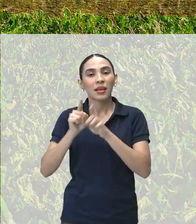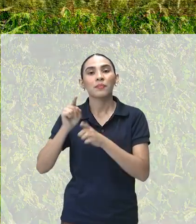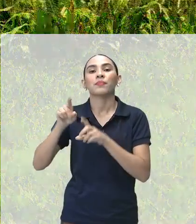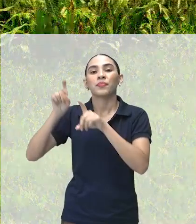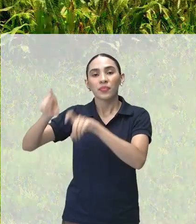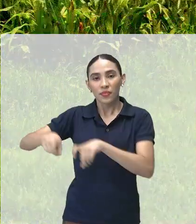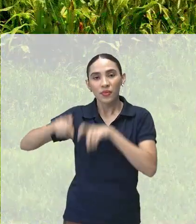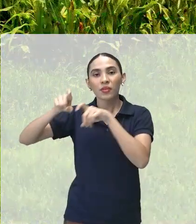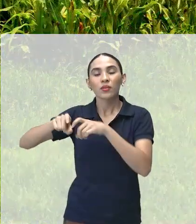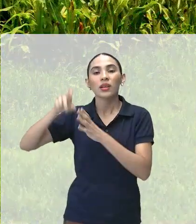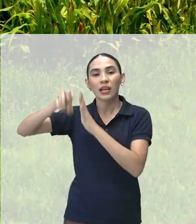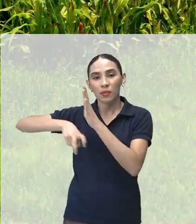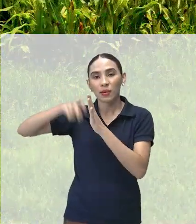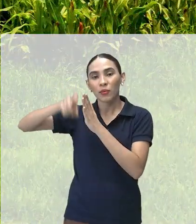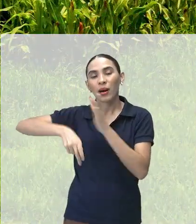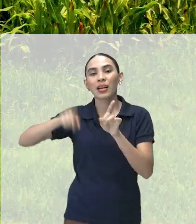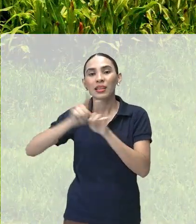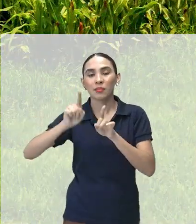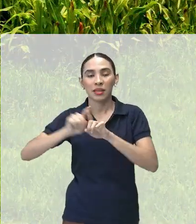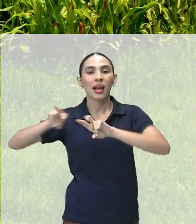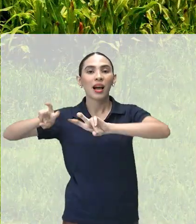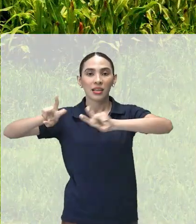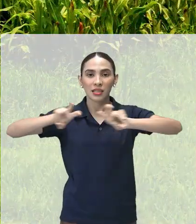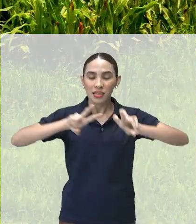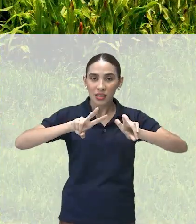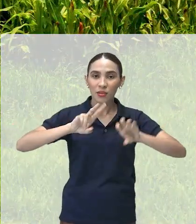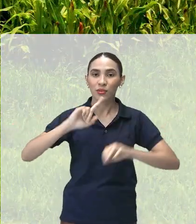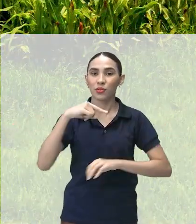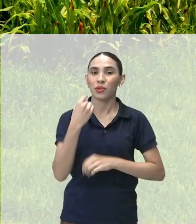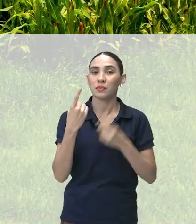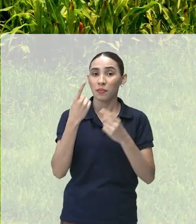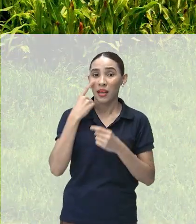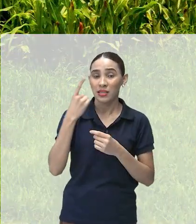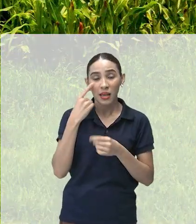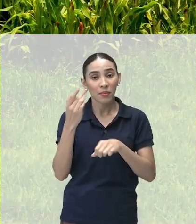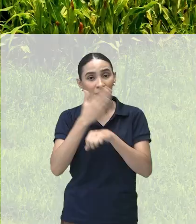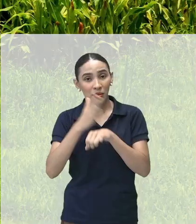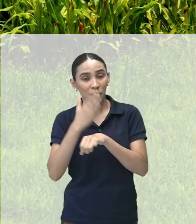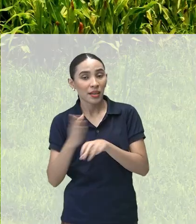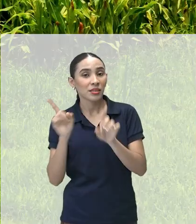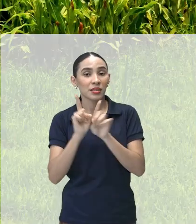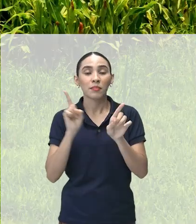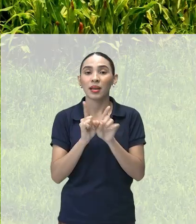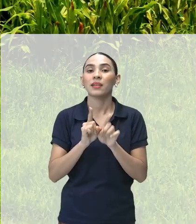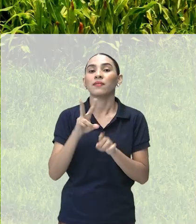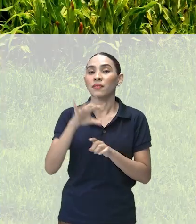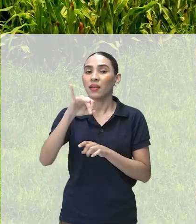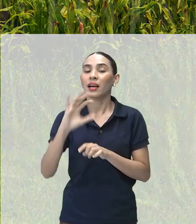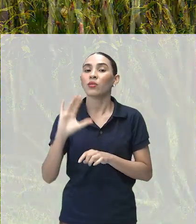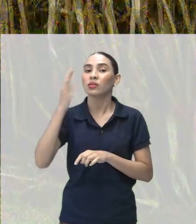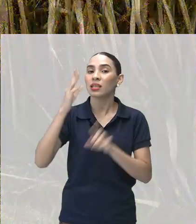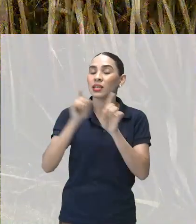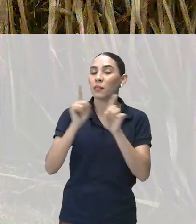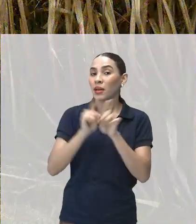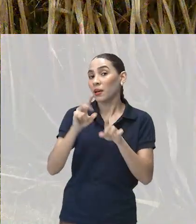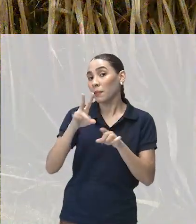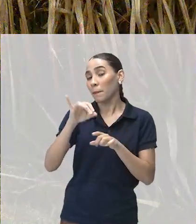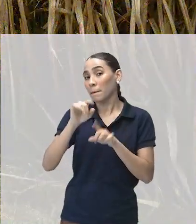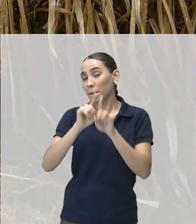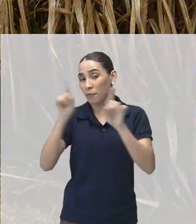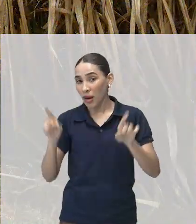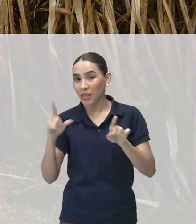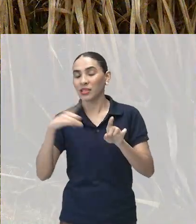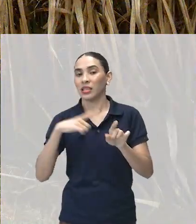agricultura, com a pecuária e com a extração. E a gente observa que essas atividades, gente, elas vão ocorrendo, mas também vão